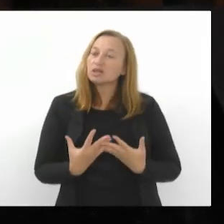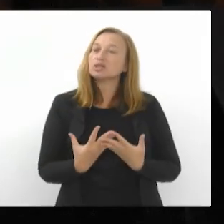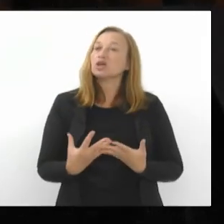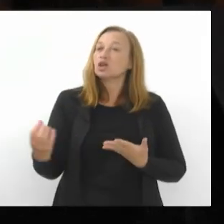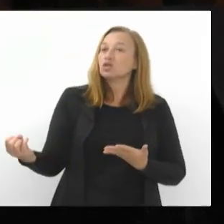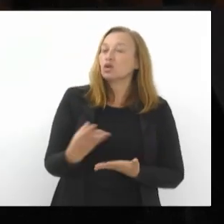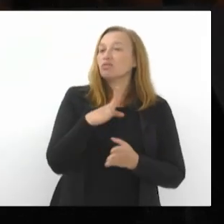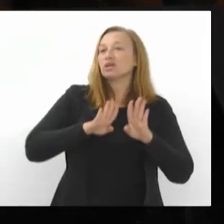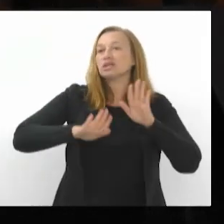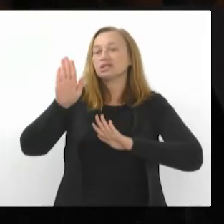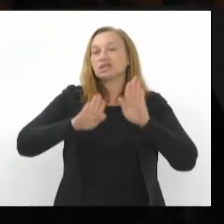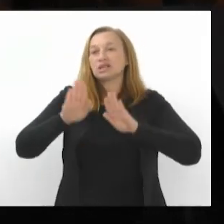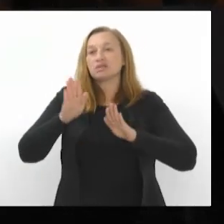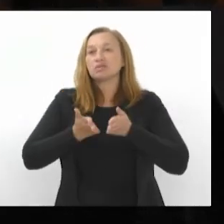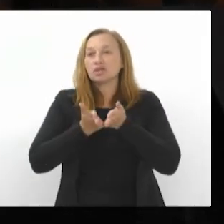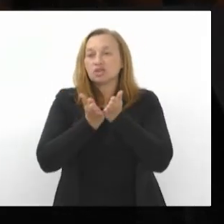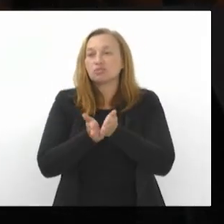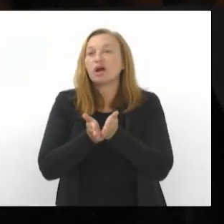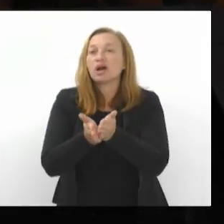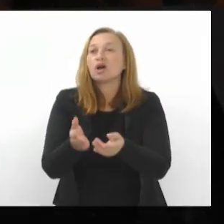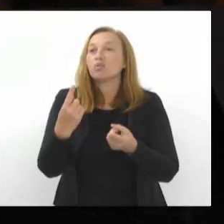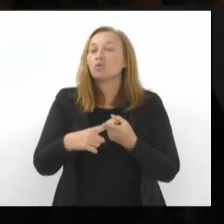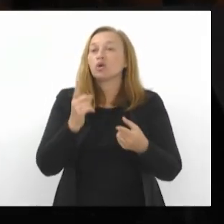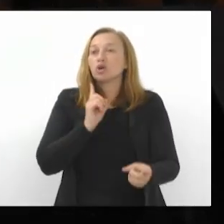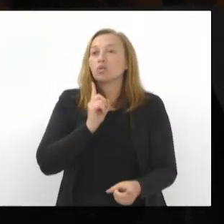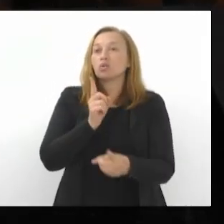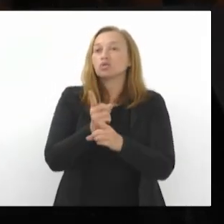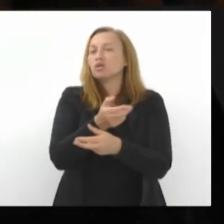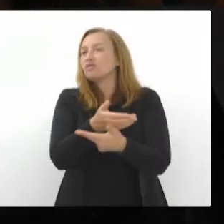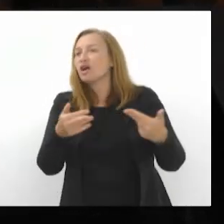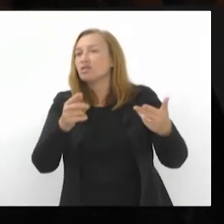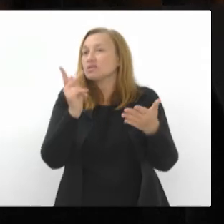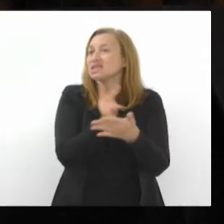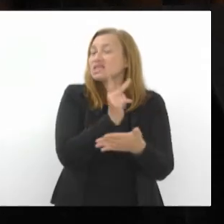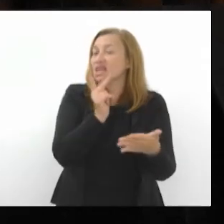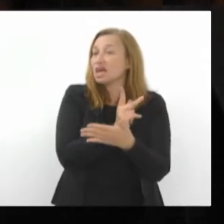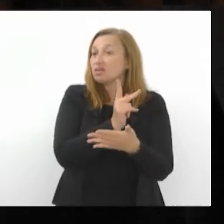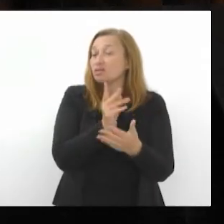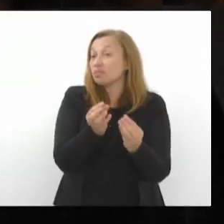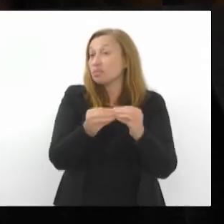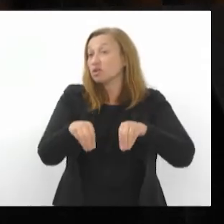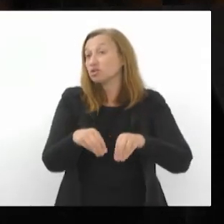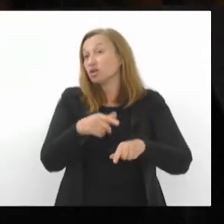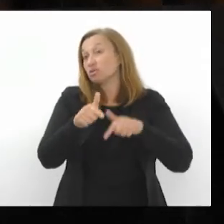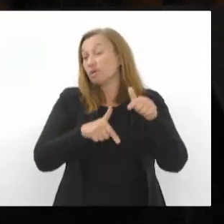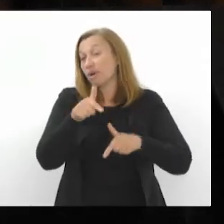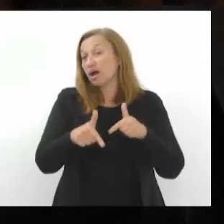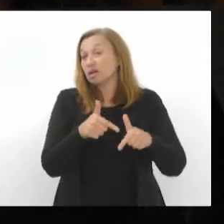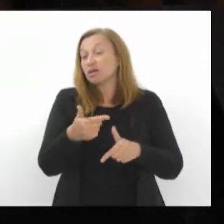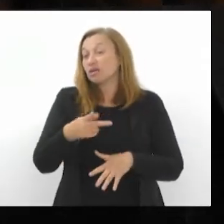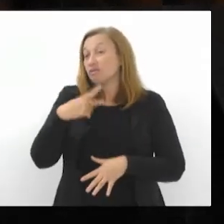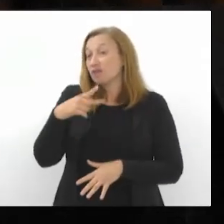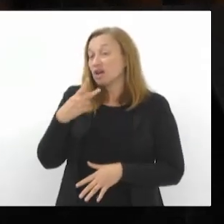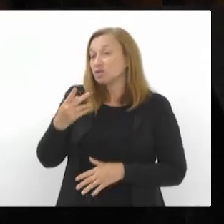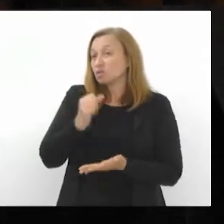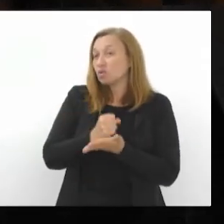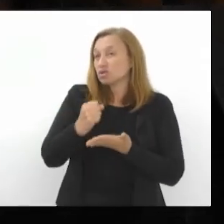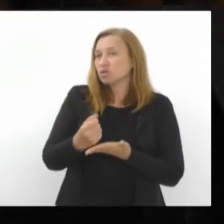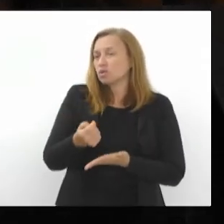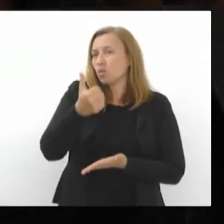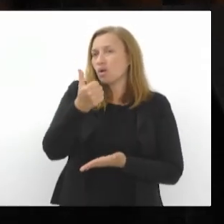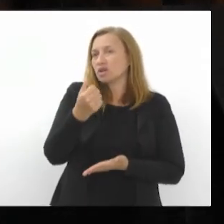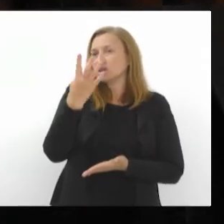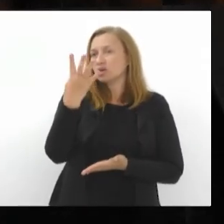nova licitação das barcas, porque encontrou uma série de irregularidades que vão afetar o serviço. Estamos falando de um contrato de quase